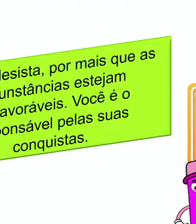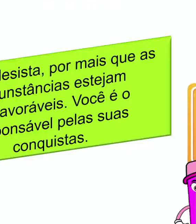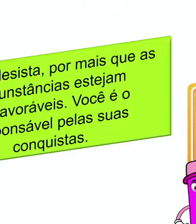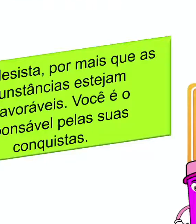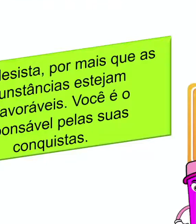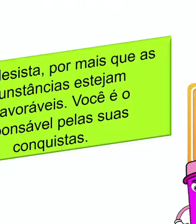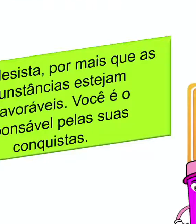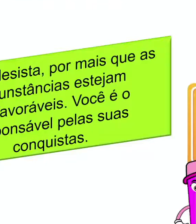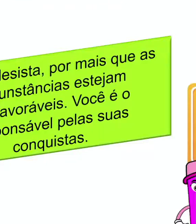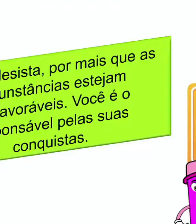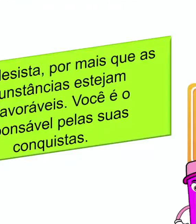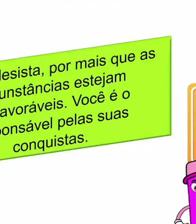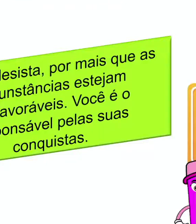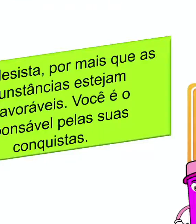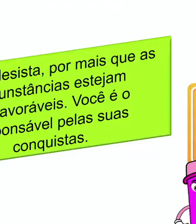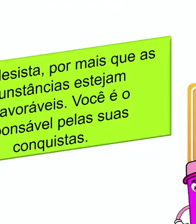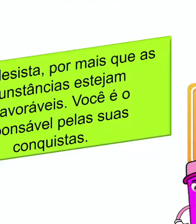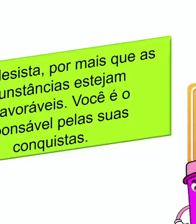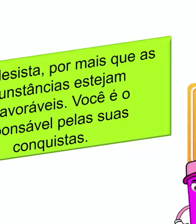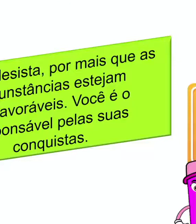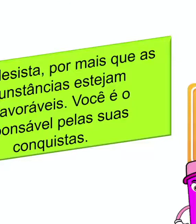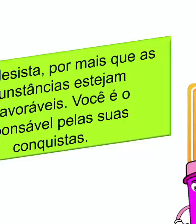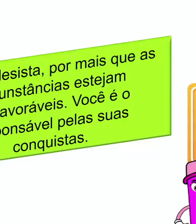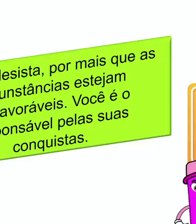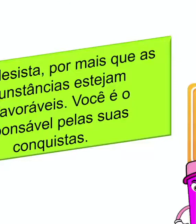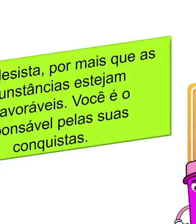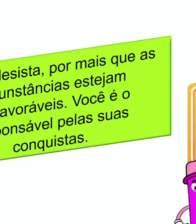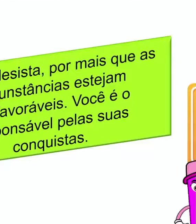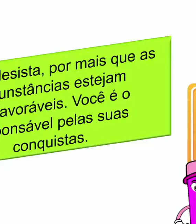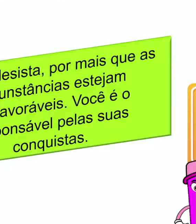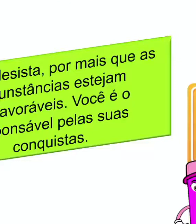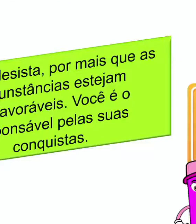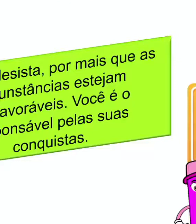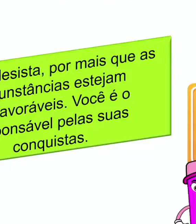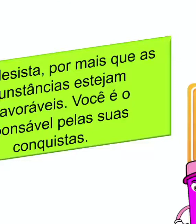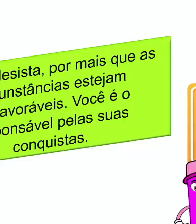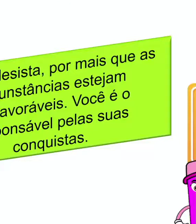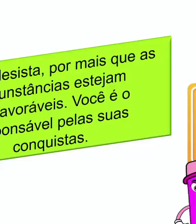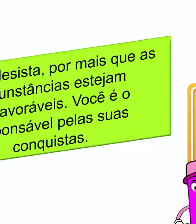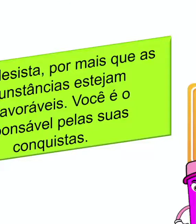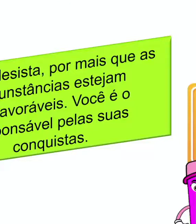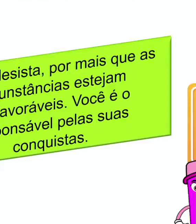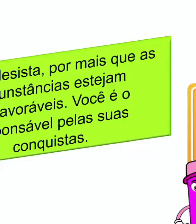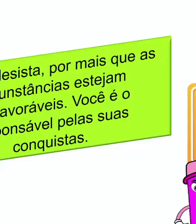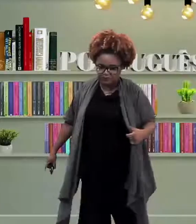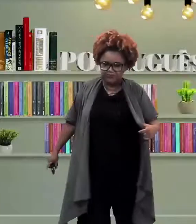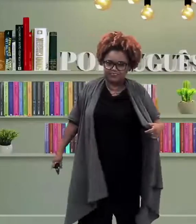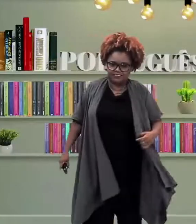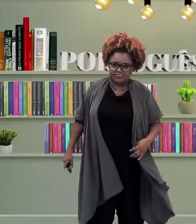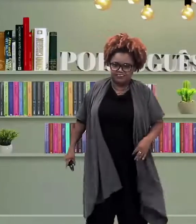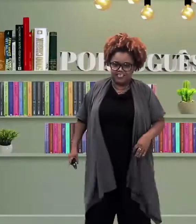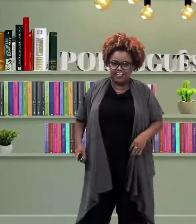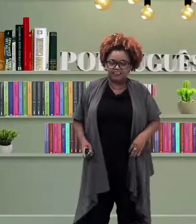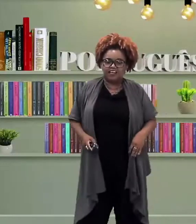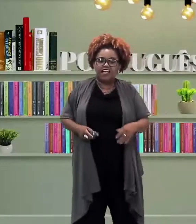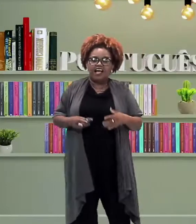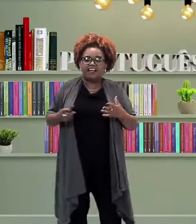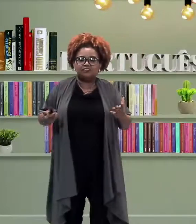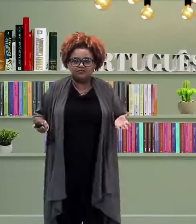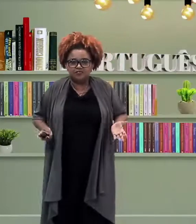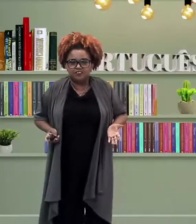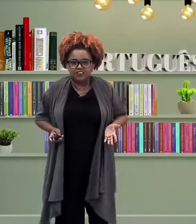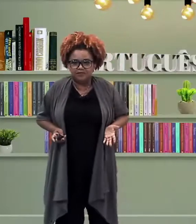Em relação à coesão, Em relação à coesão, nota-se nessa redação